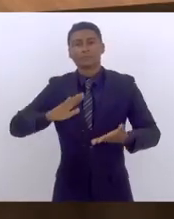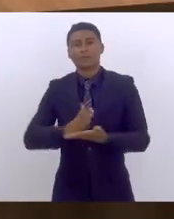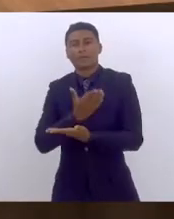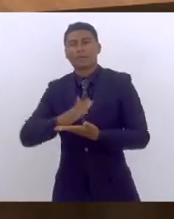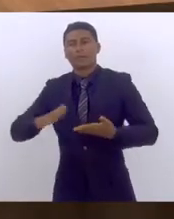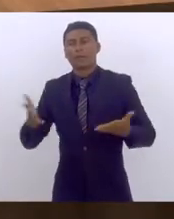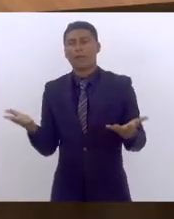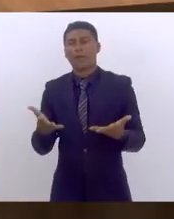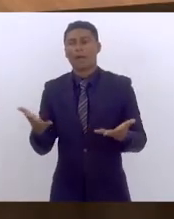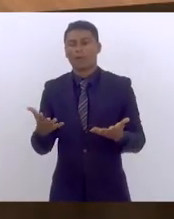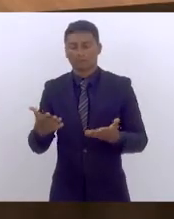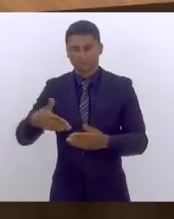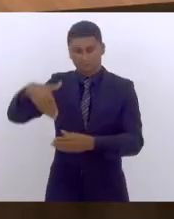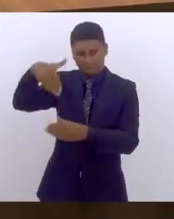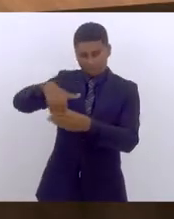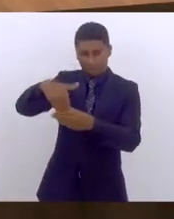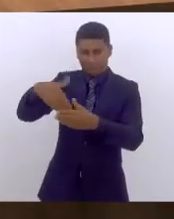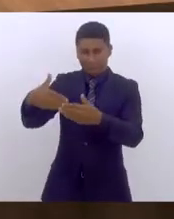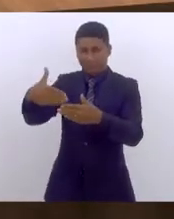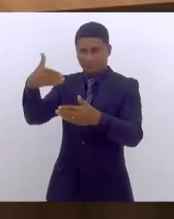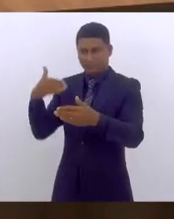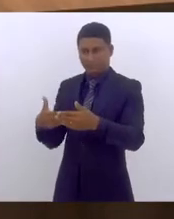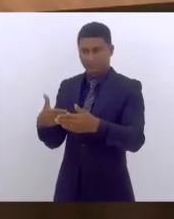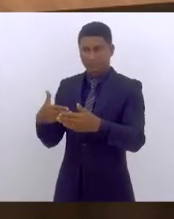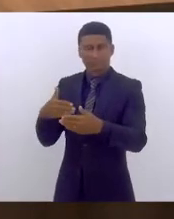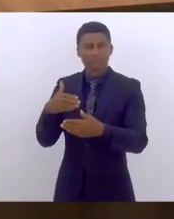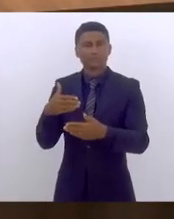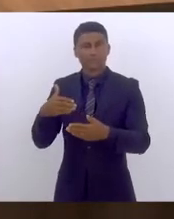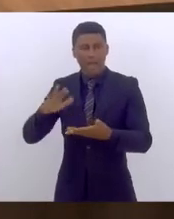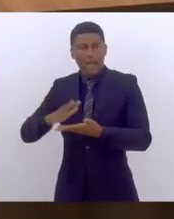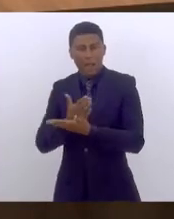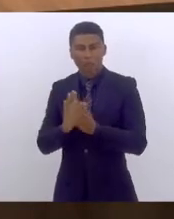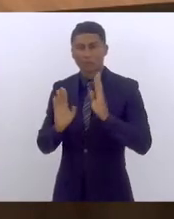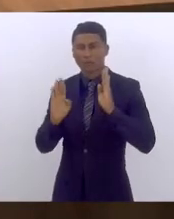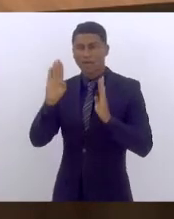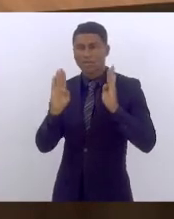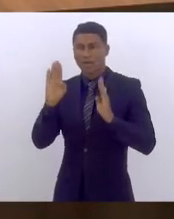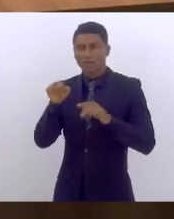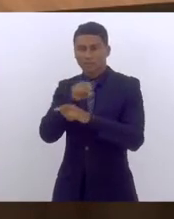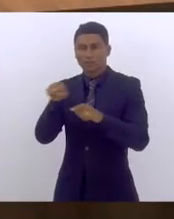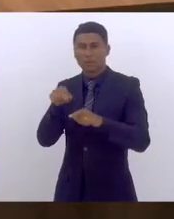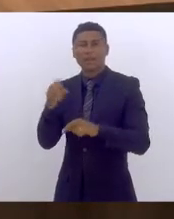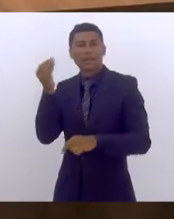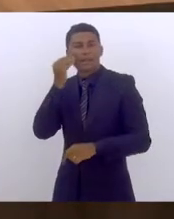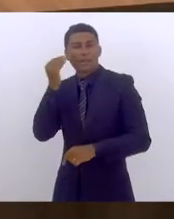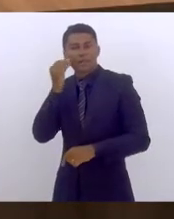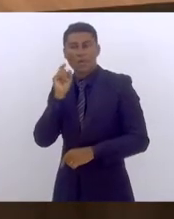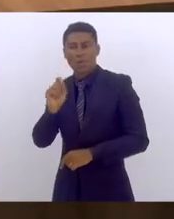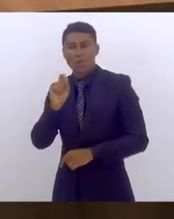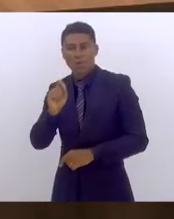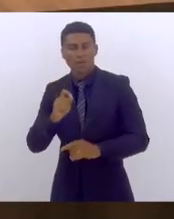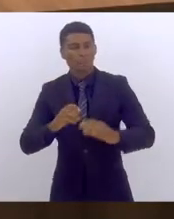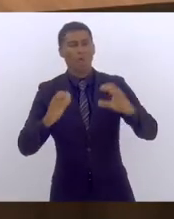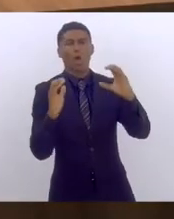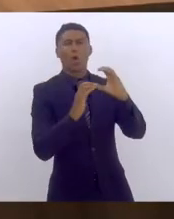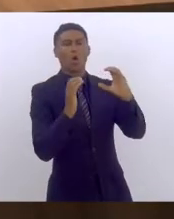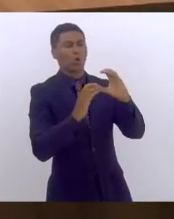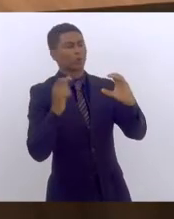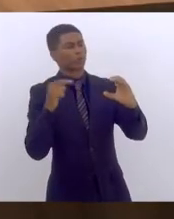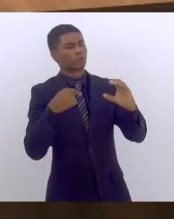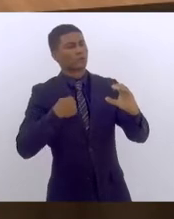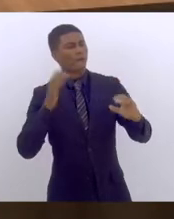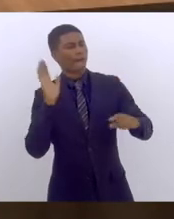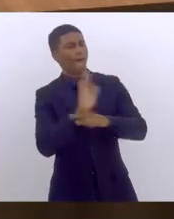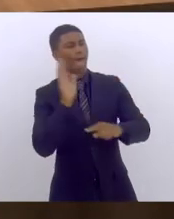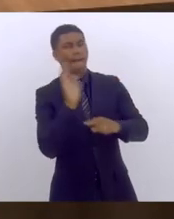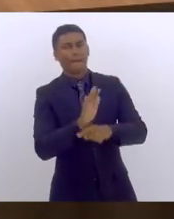momento pré-eleição querendo se fazer de patrono do concurso, querendo